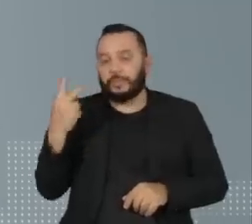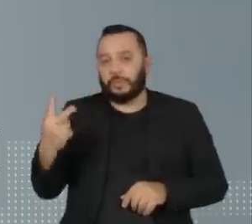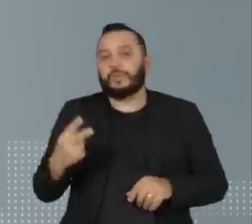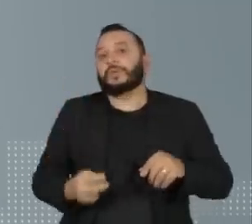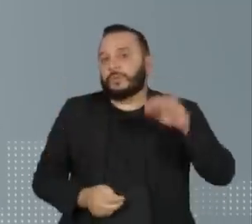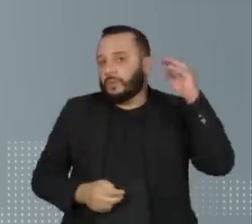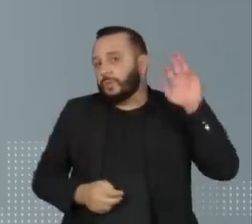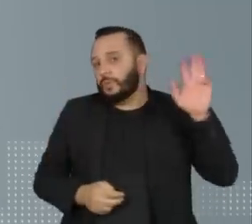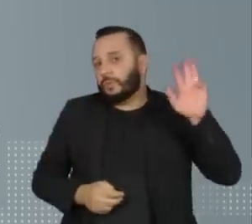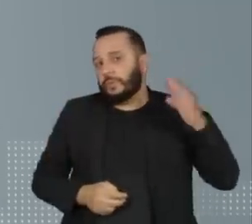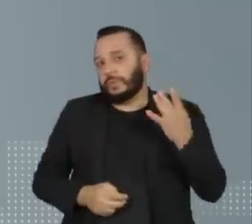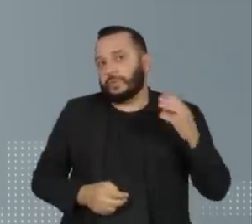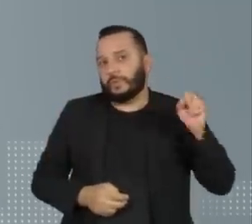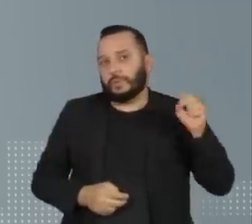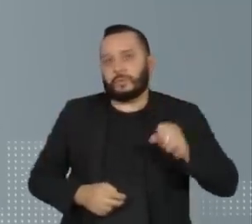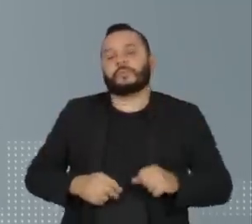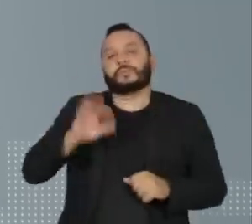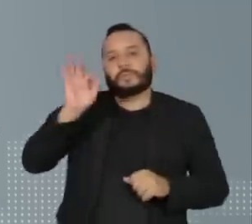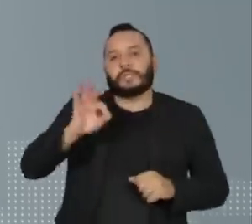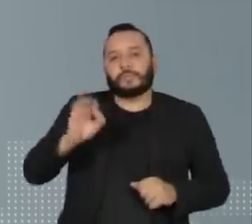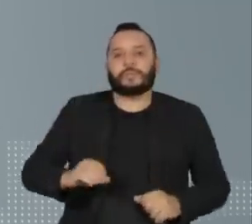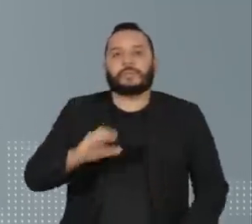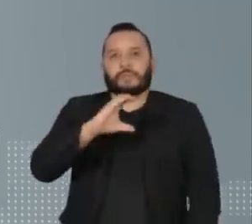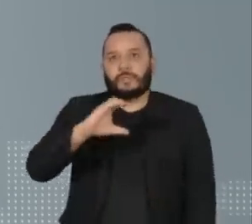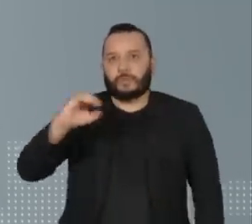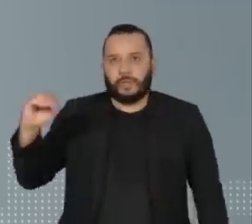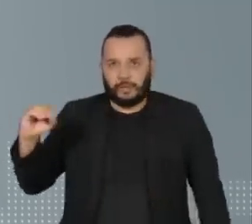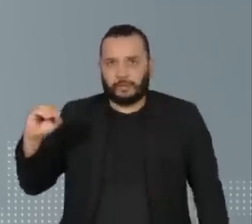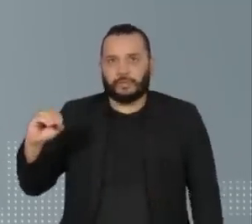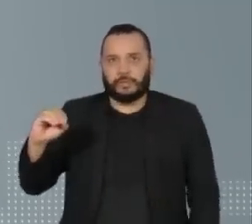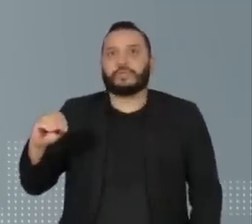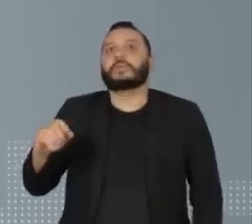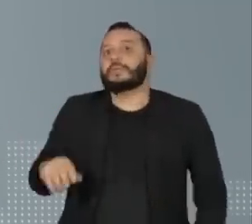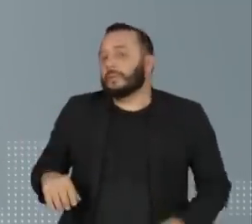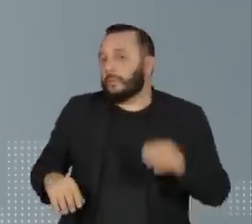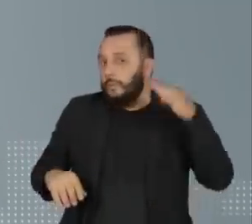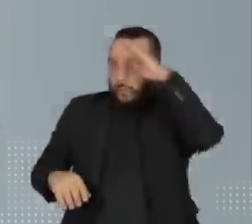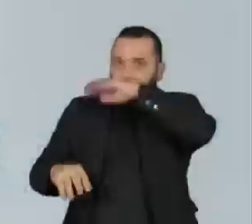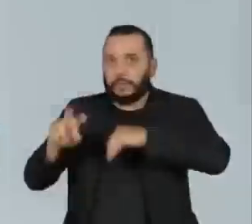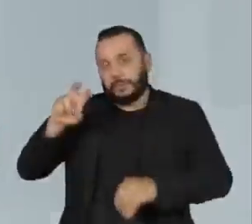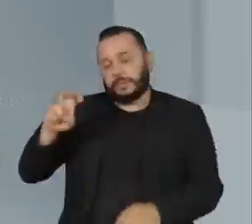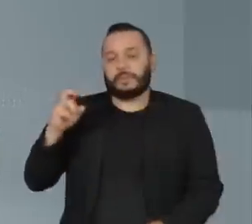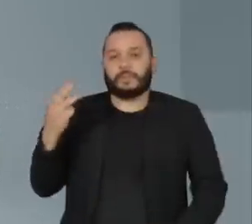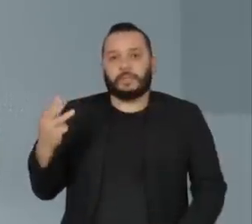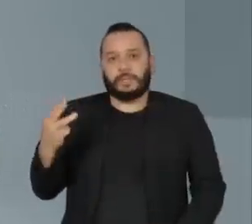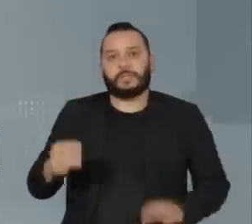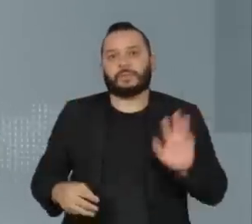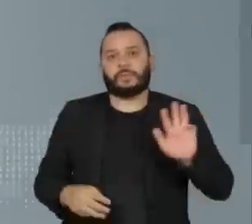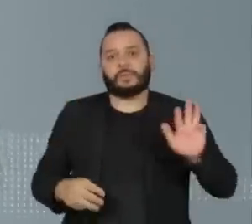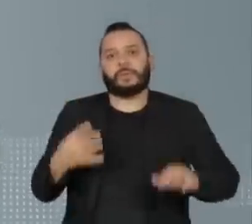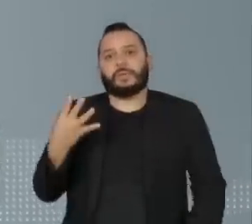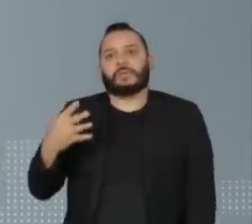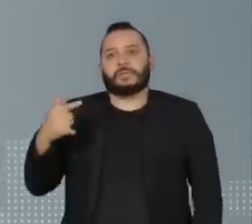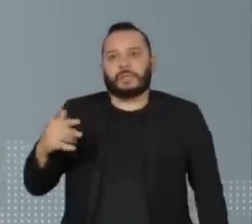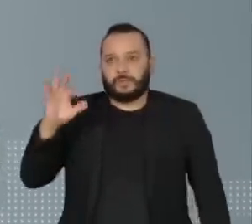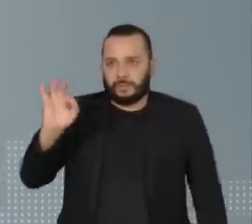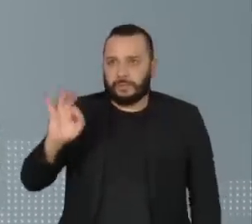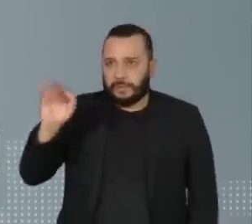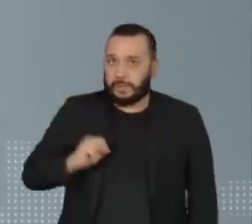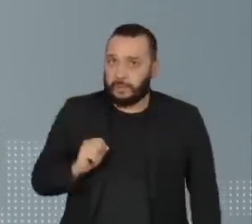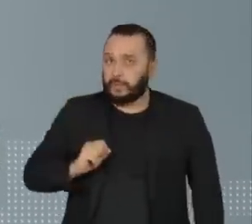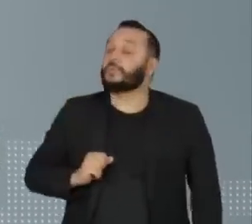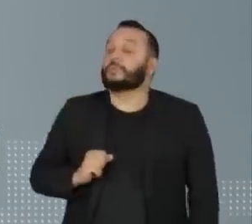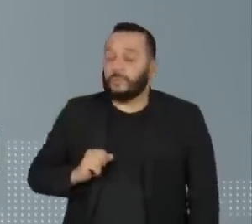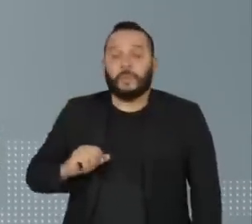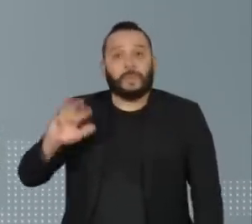centro-oeste bolsonaro tem 53 e Lula 47 por cento Lula é o primeiro entre